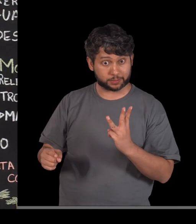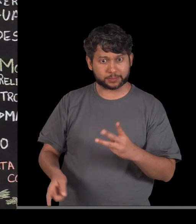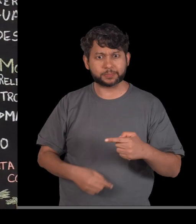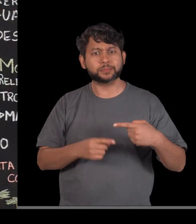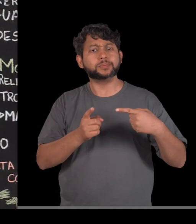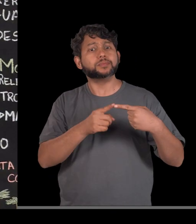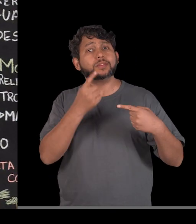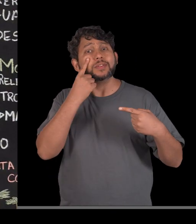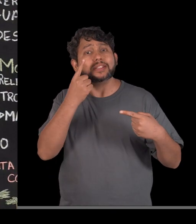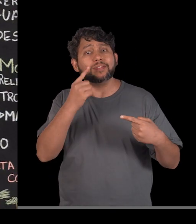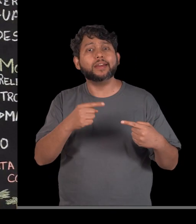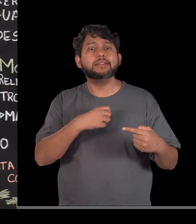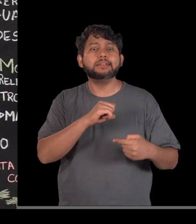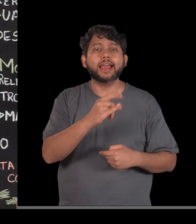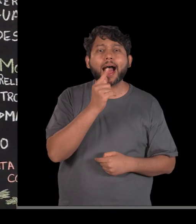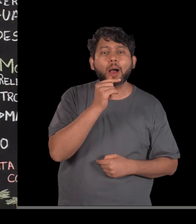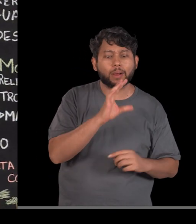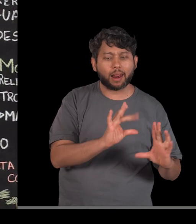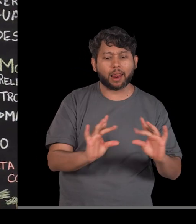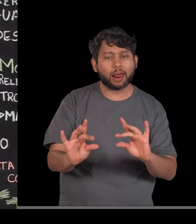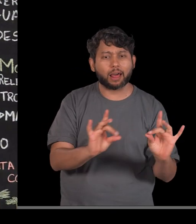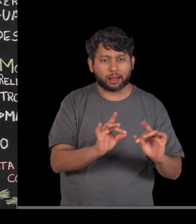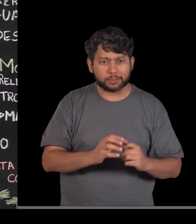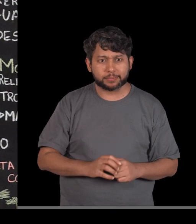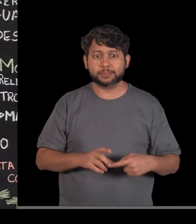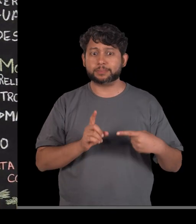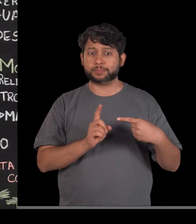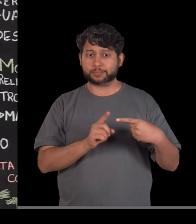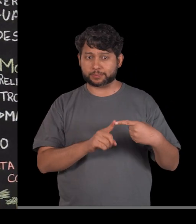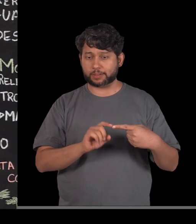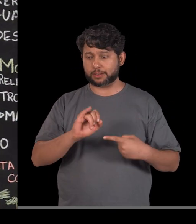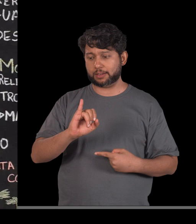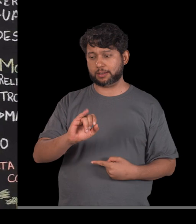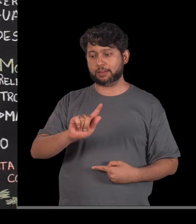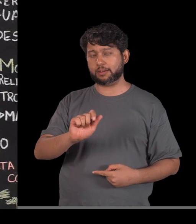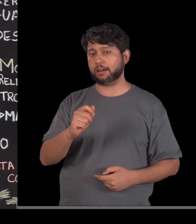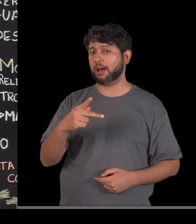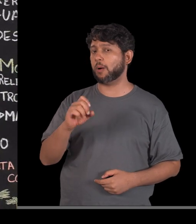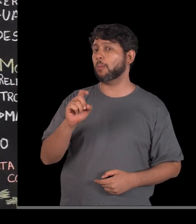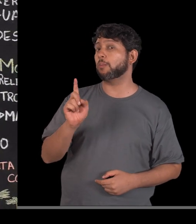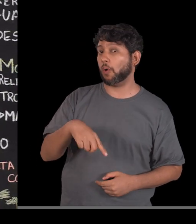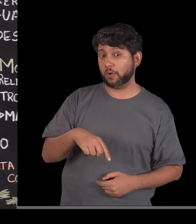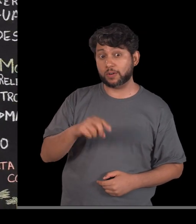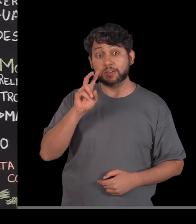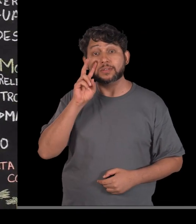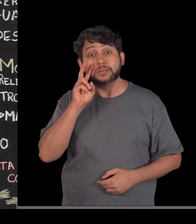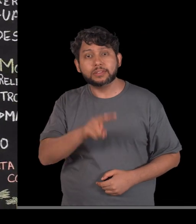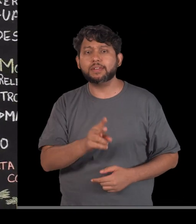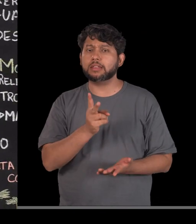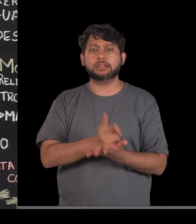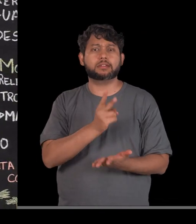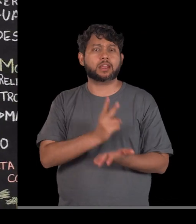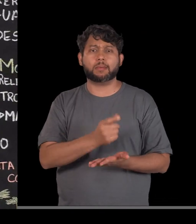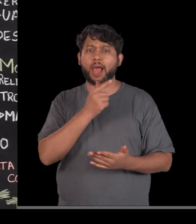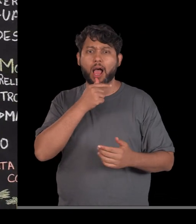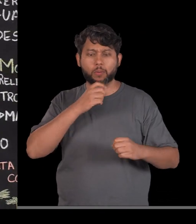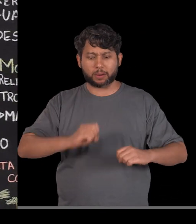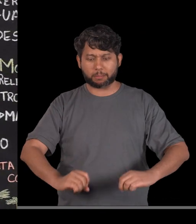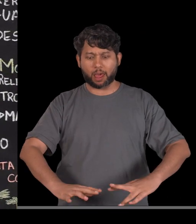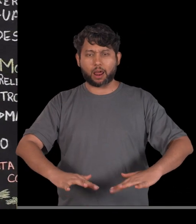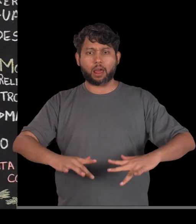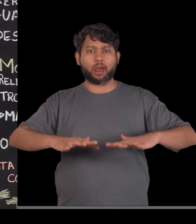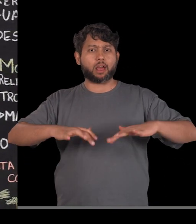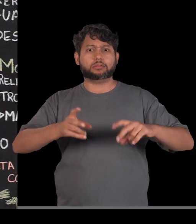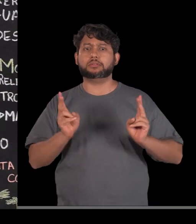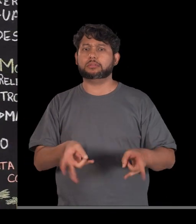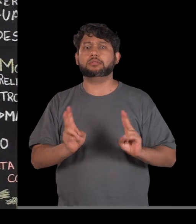ser divididas pelo nível de alagamento. As matas de igapó, que sempre estão inundadas, estão